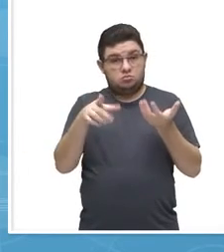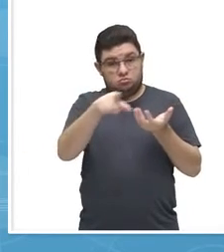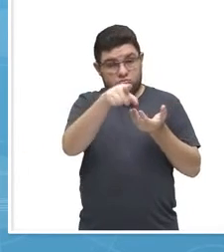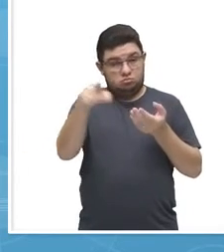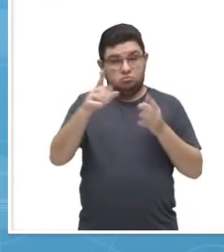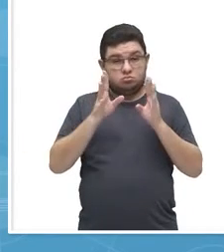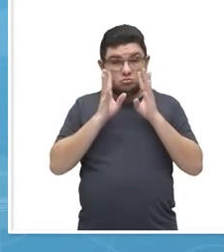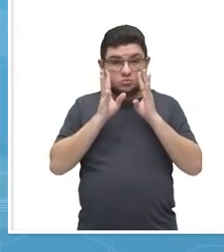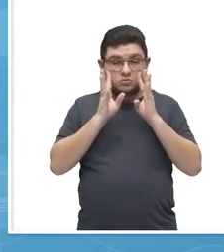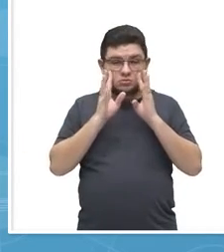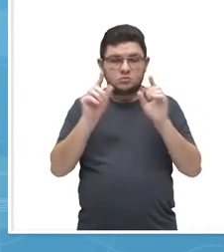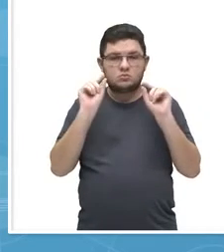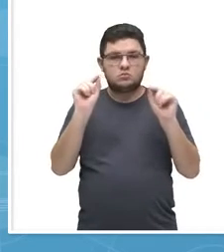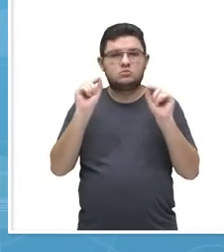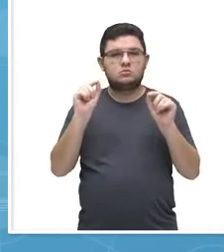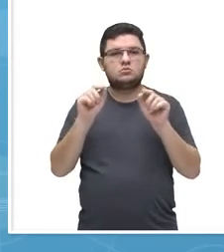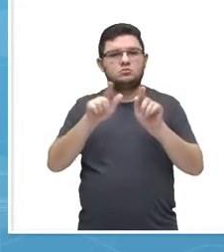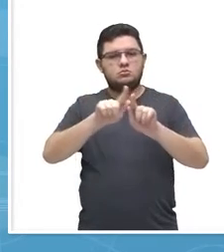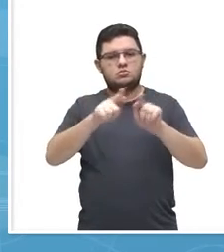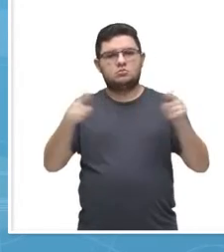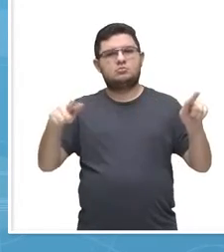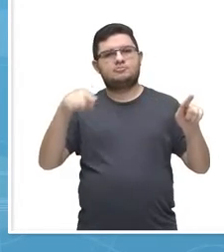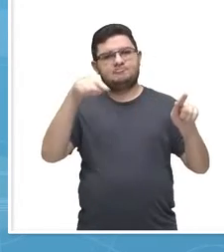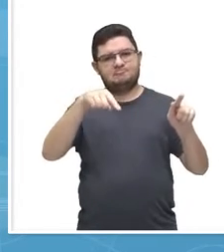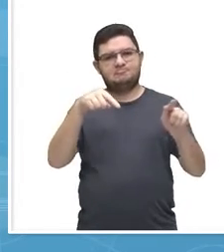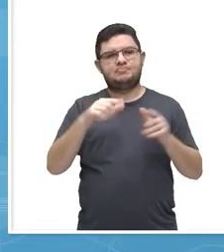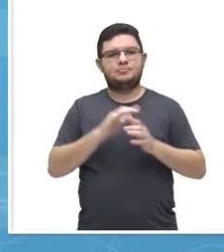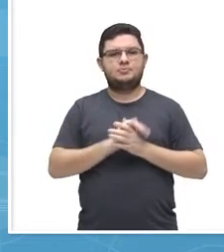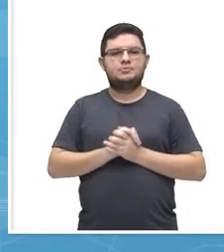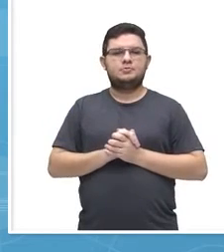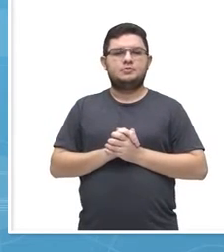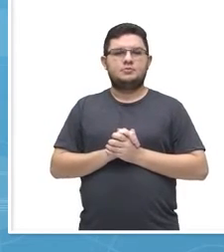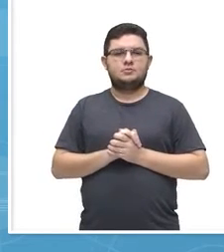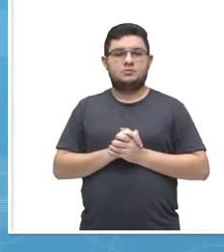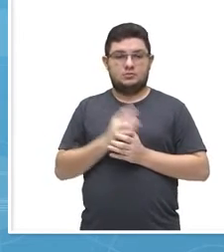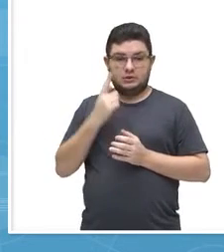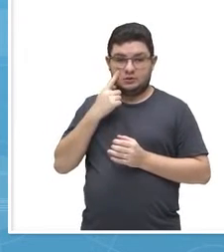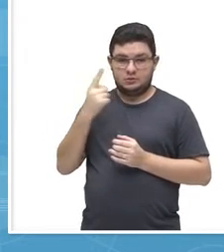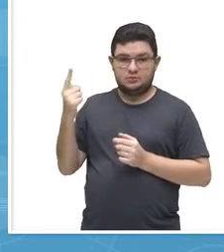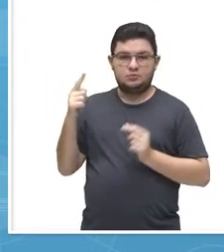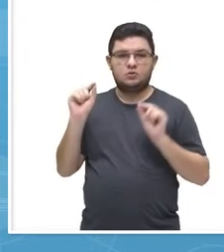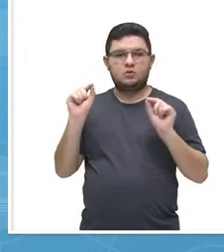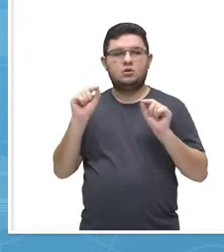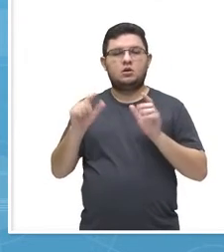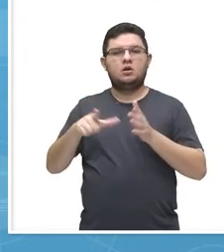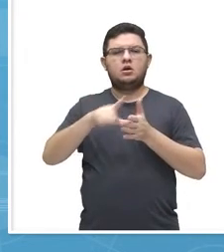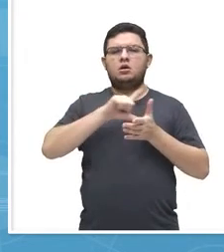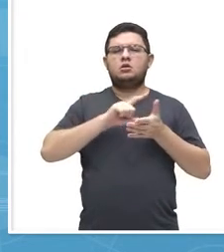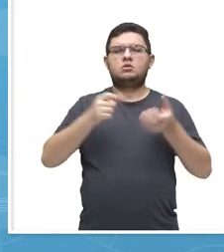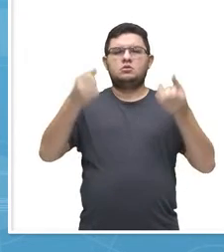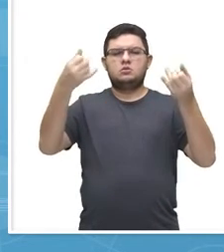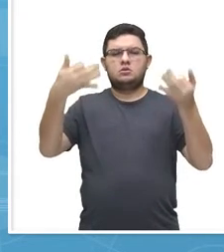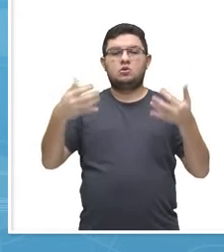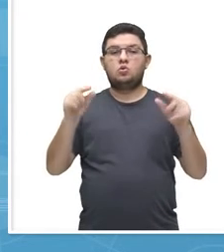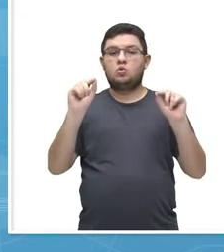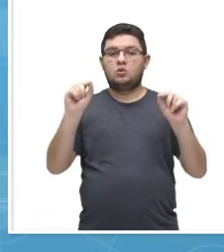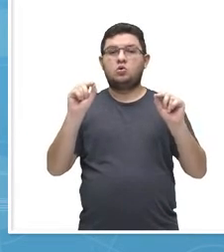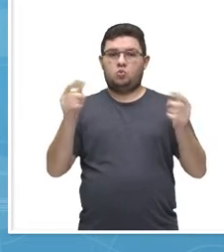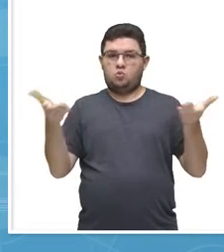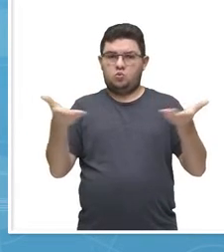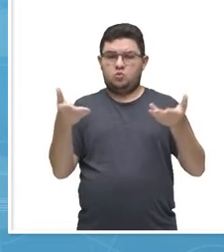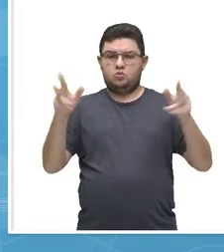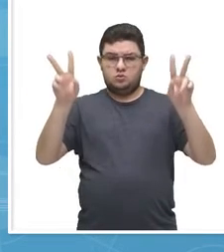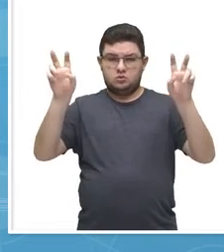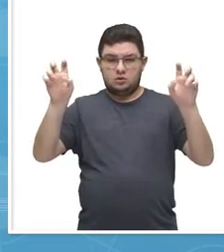certo? Que a gente vai ver o nosso ponto gramatical de hoje. Vamos dar uma olhada. Olha só, como eu falei para vocês lá no começo da aula, o nosso tema de hoje,